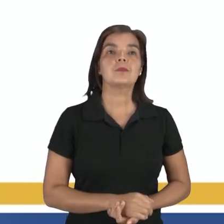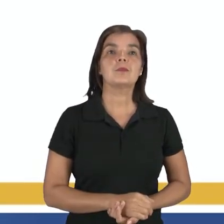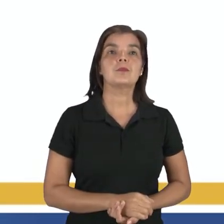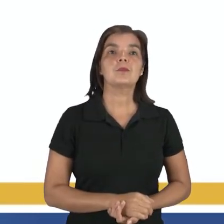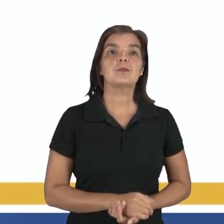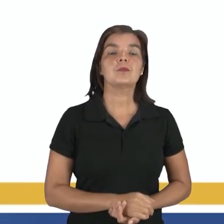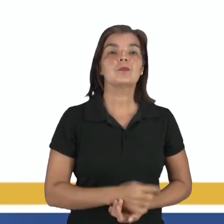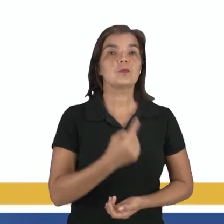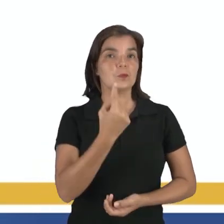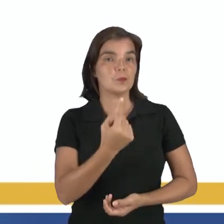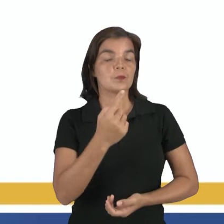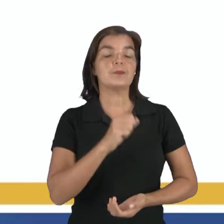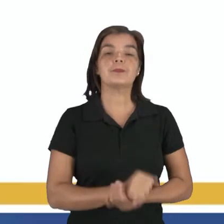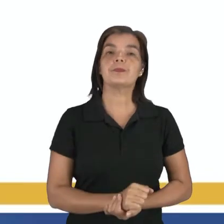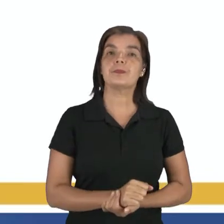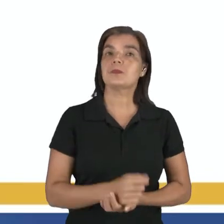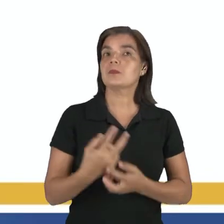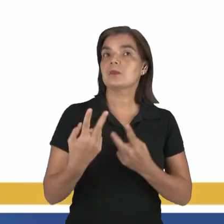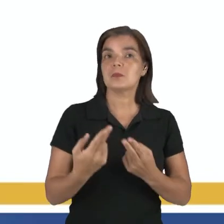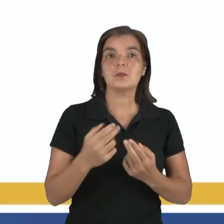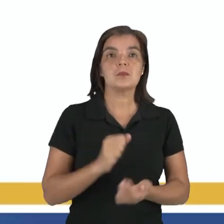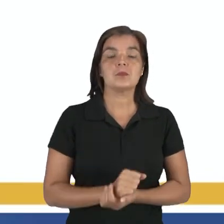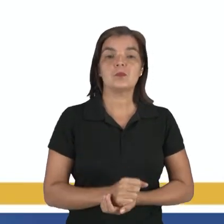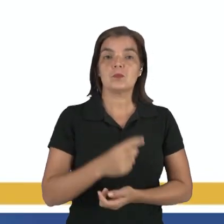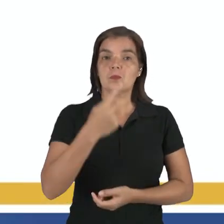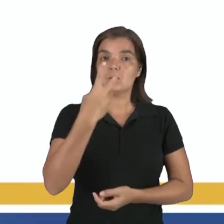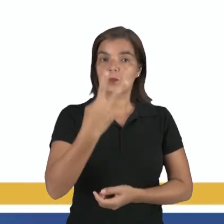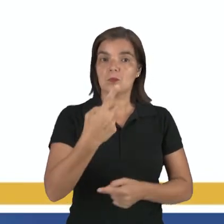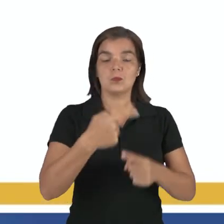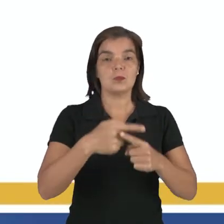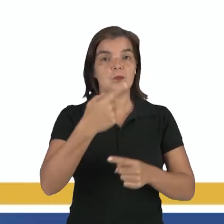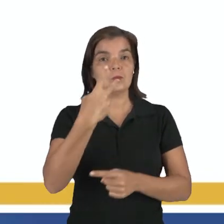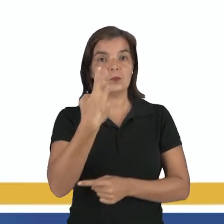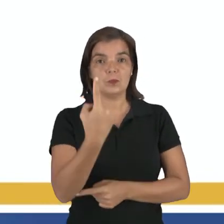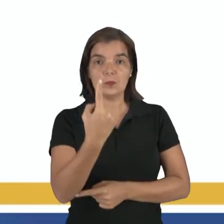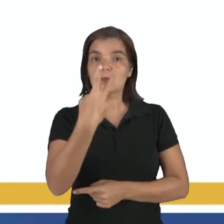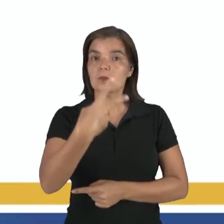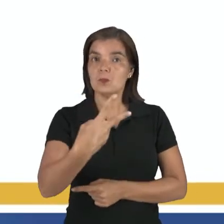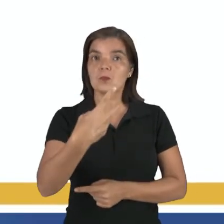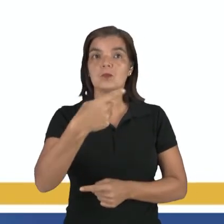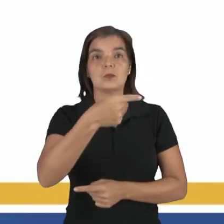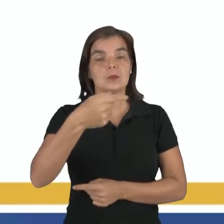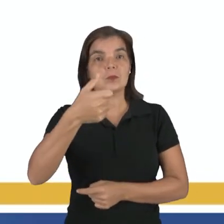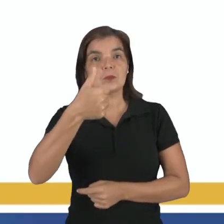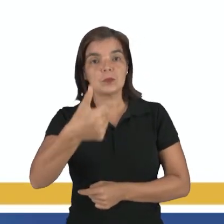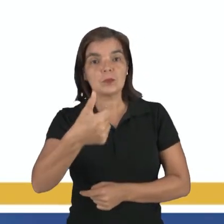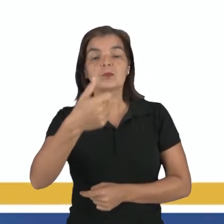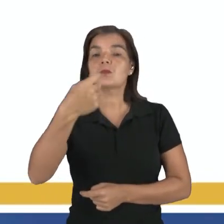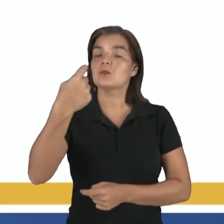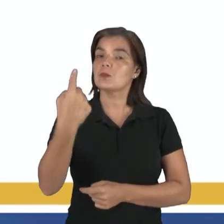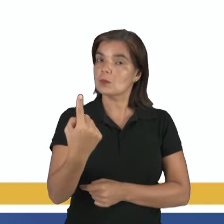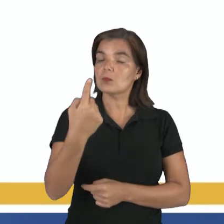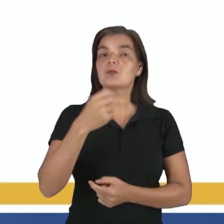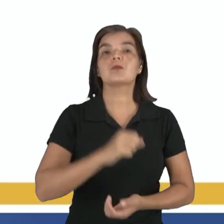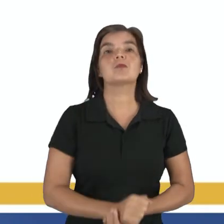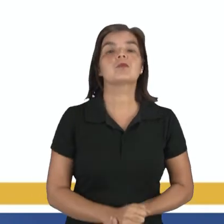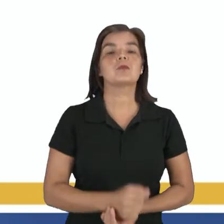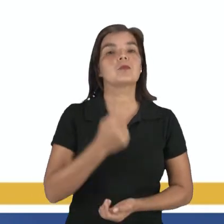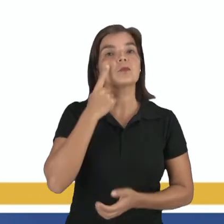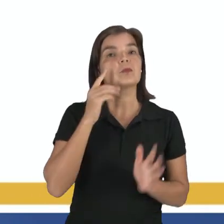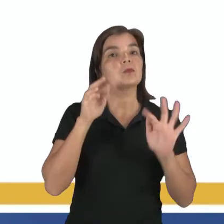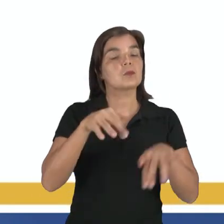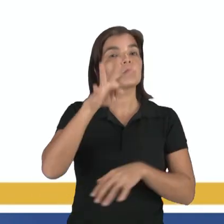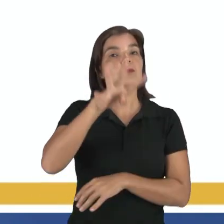o 1 é a mesma coisa. 2 vezes 1, 2. Menos 1, 1. Então aí a gente